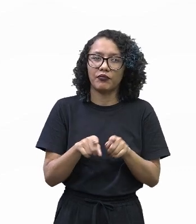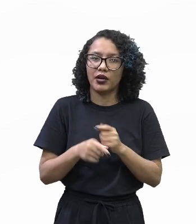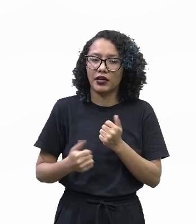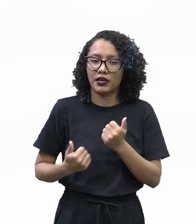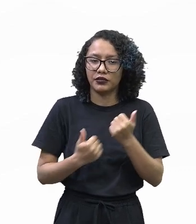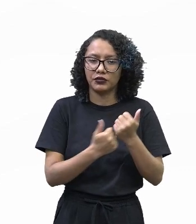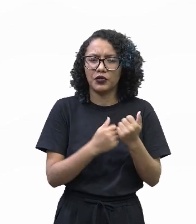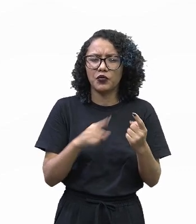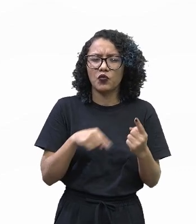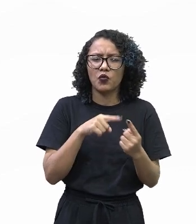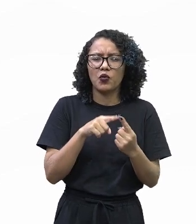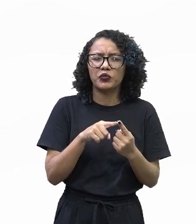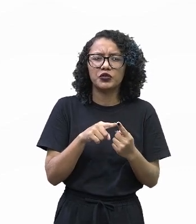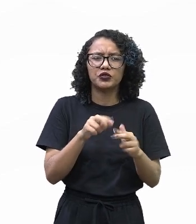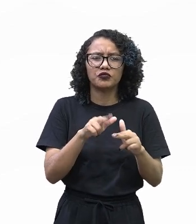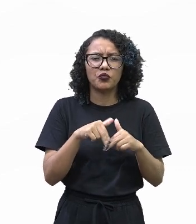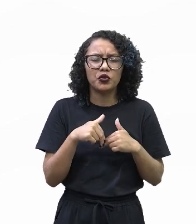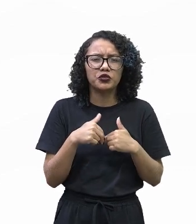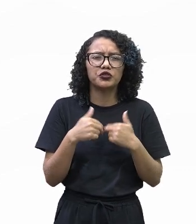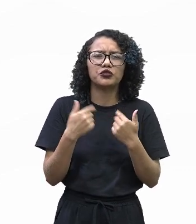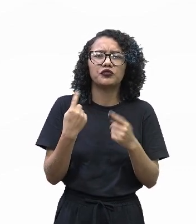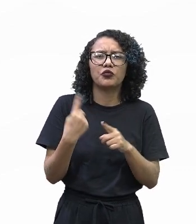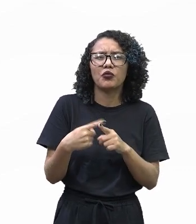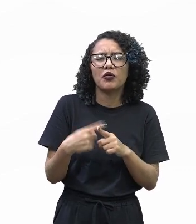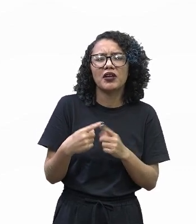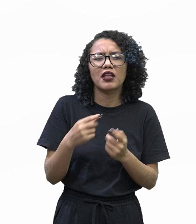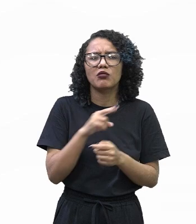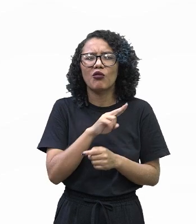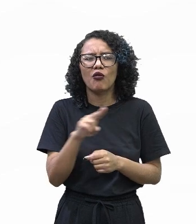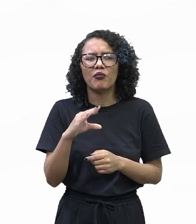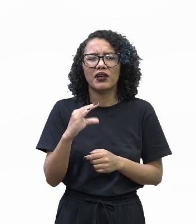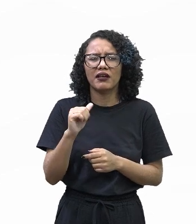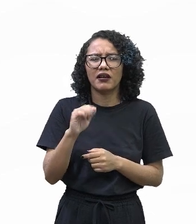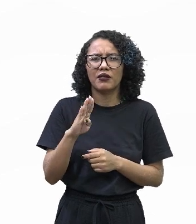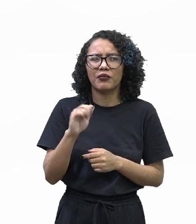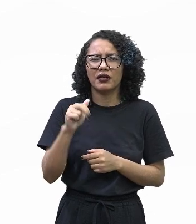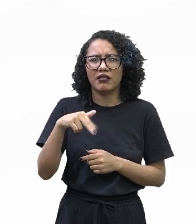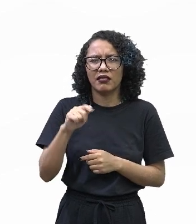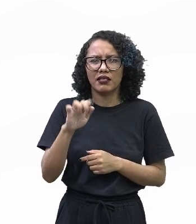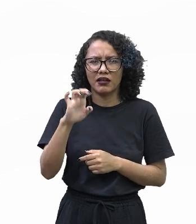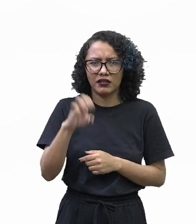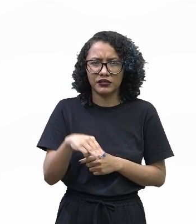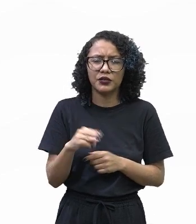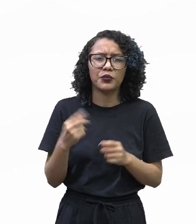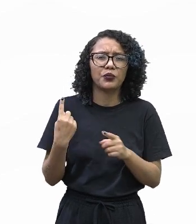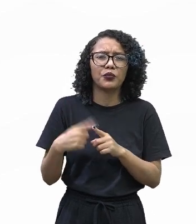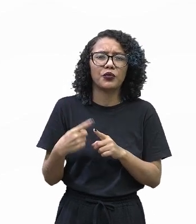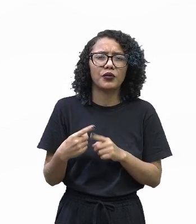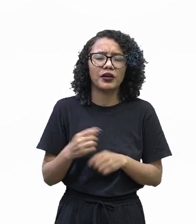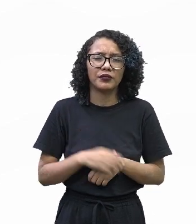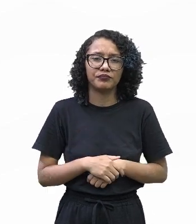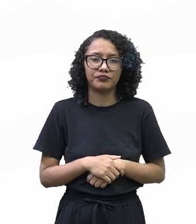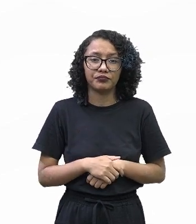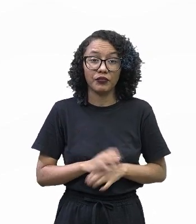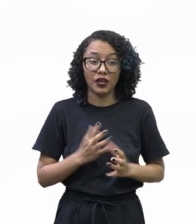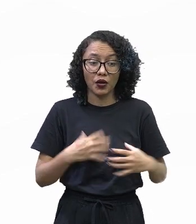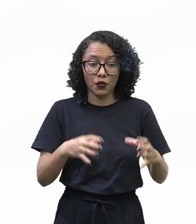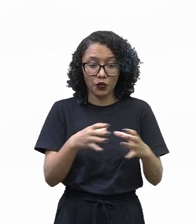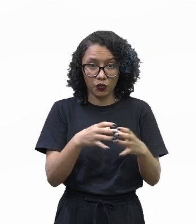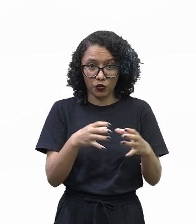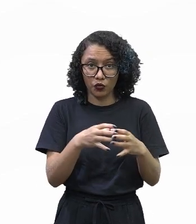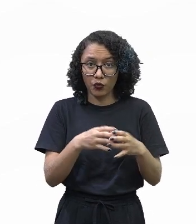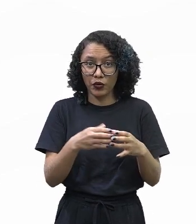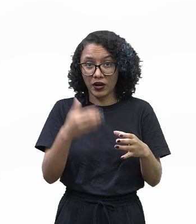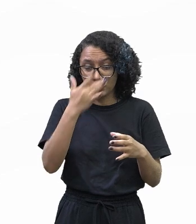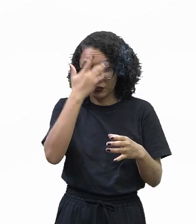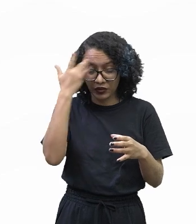dos cabanos? Então, por que cabanagem? Porque os seus integrantes majoritariamente viviam